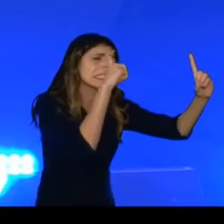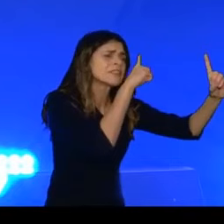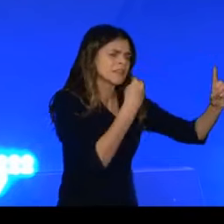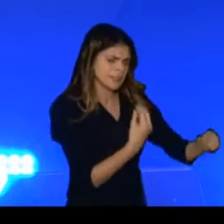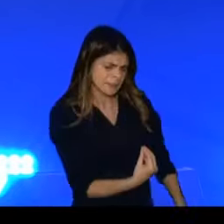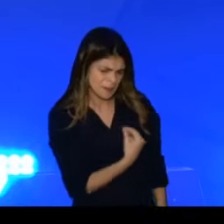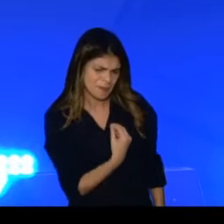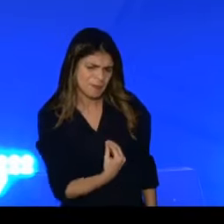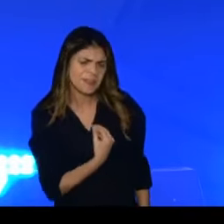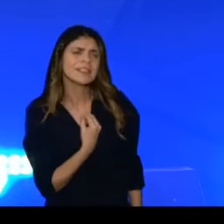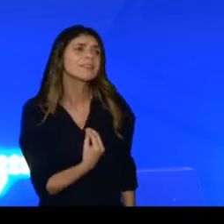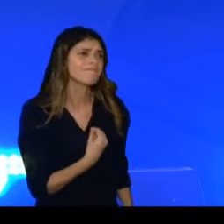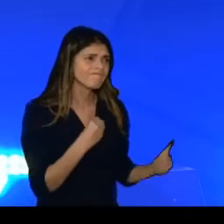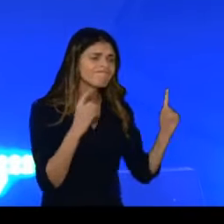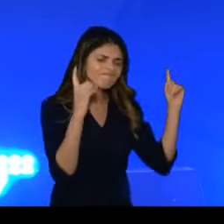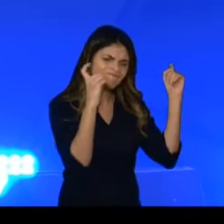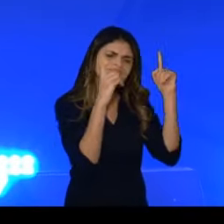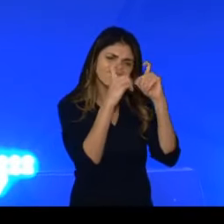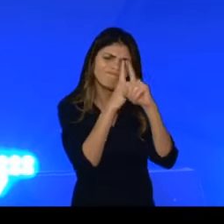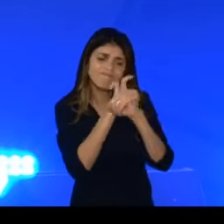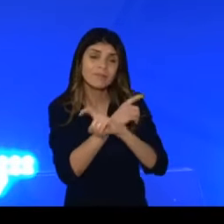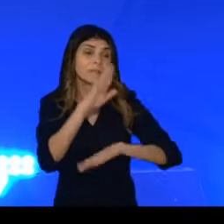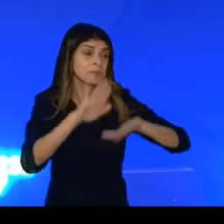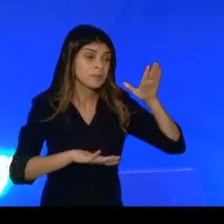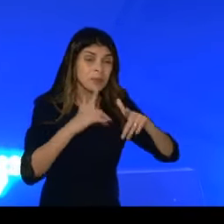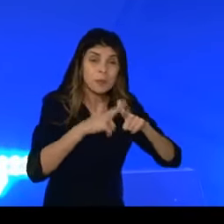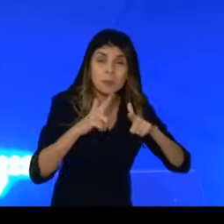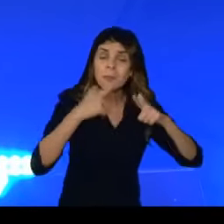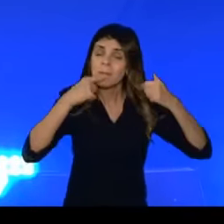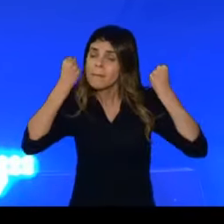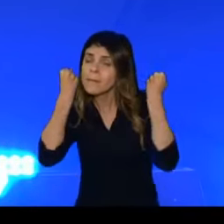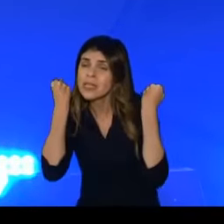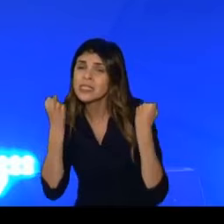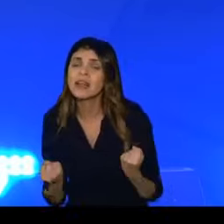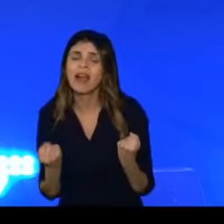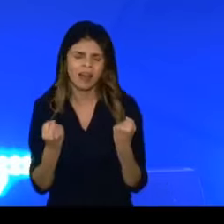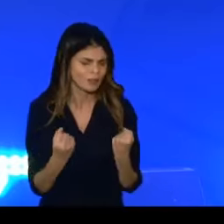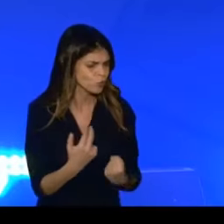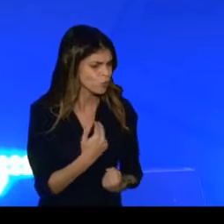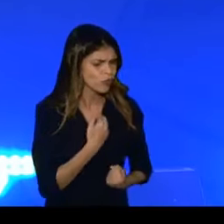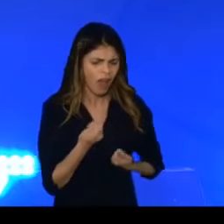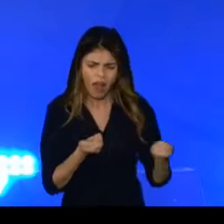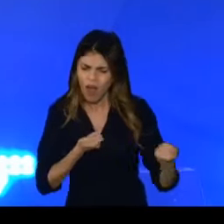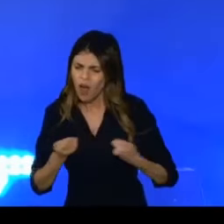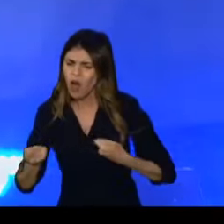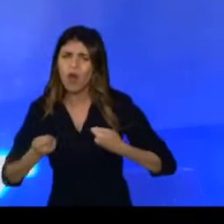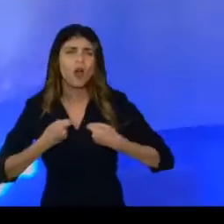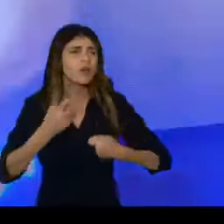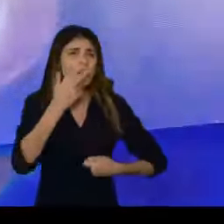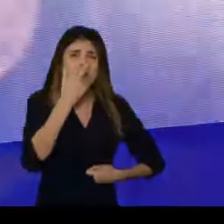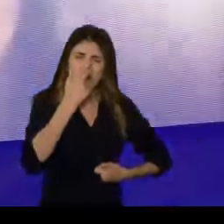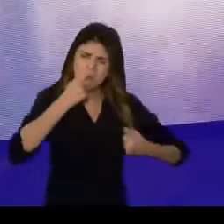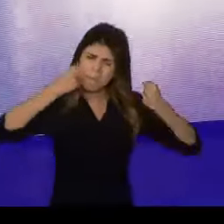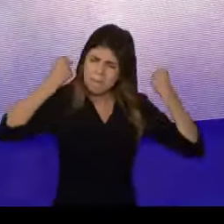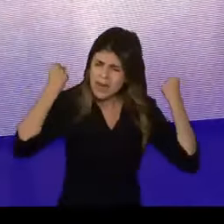Vale passar quando a cruz que estou a levar me parece pesar